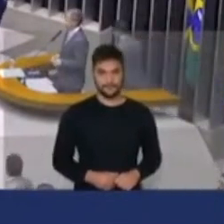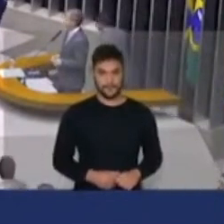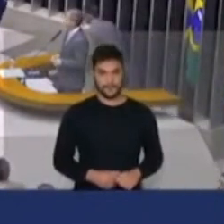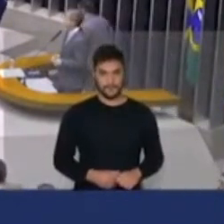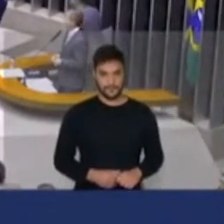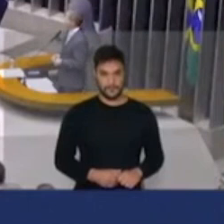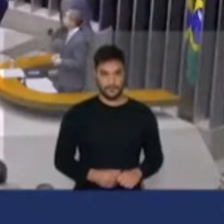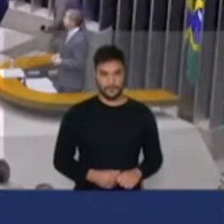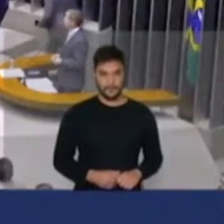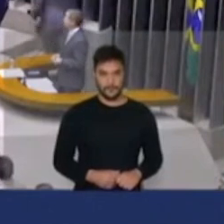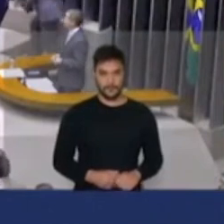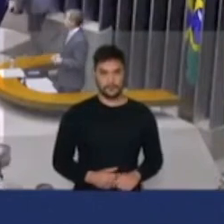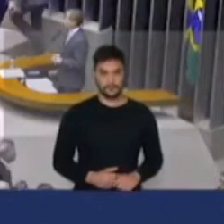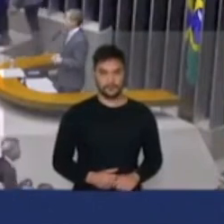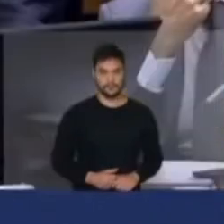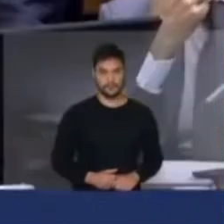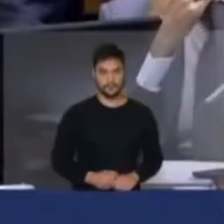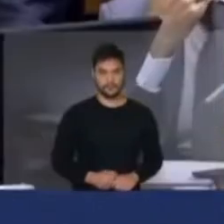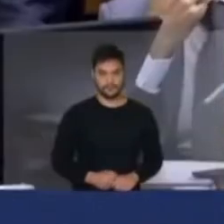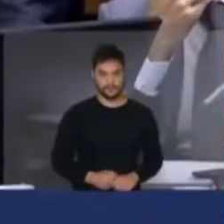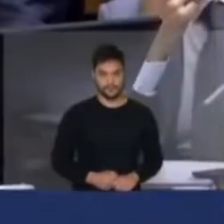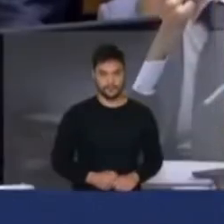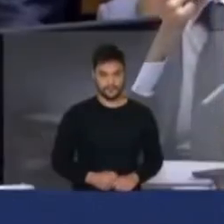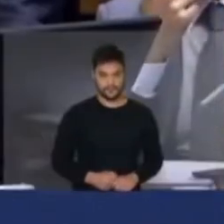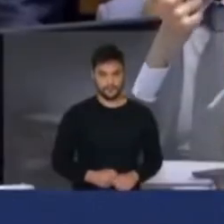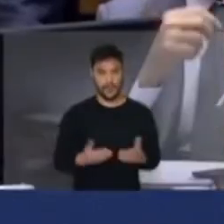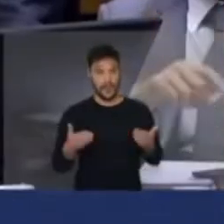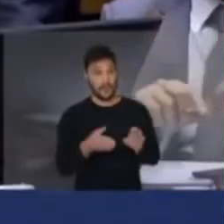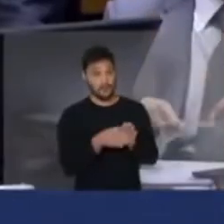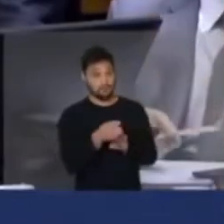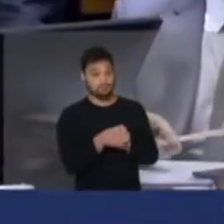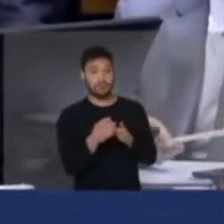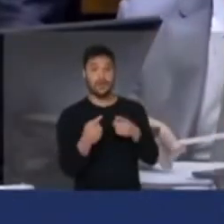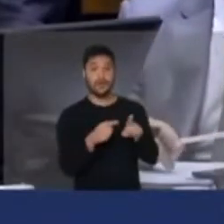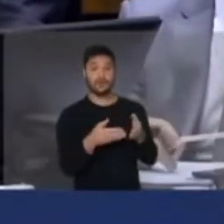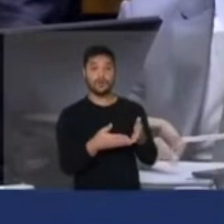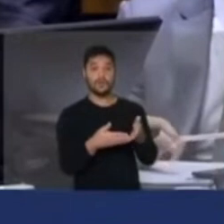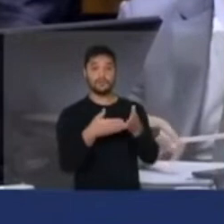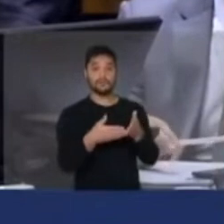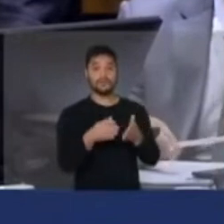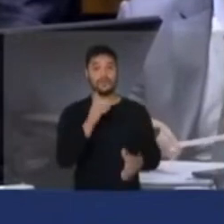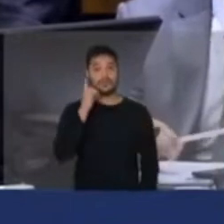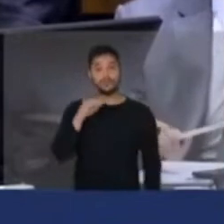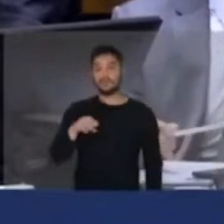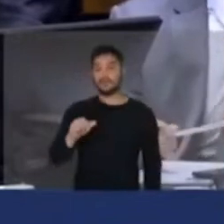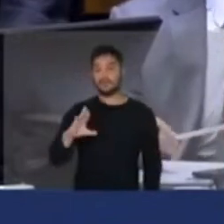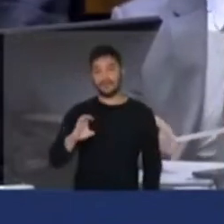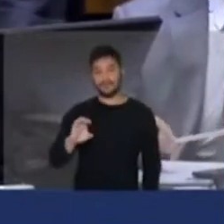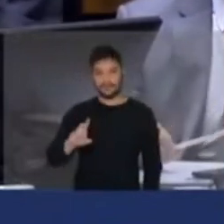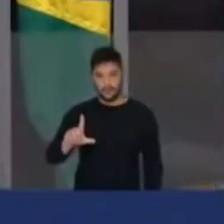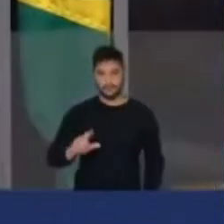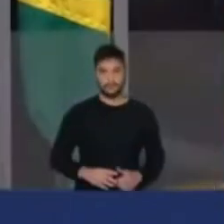ser reguladas aqui quer dizer como é que pode a publicidade tem regular tem órgão que